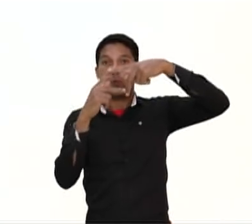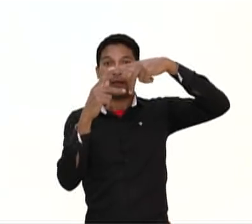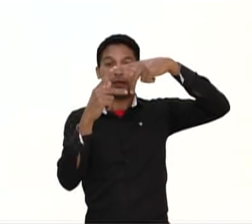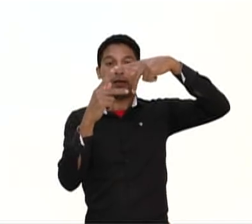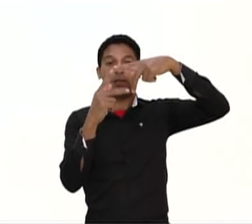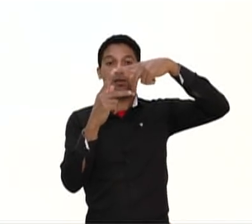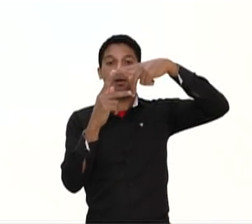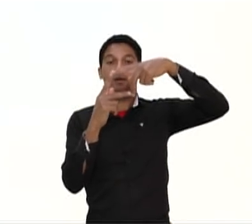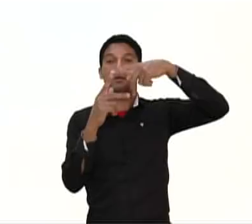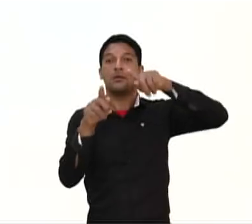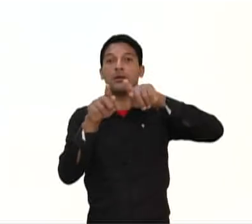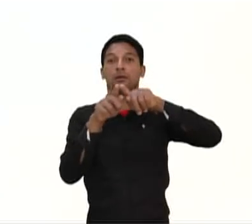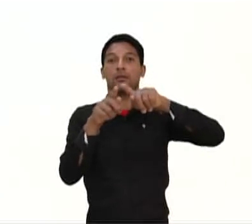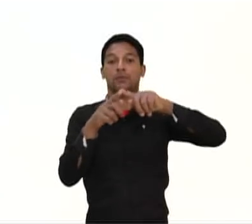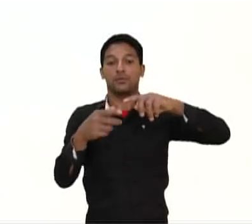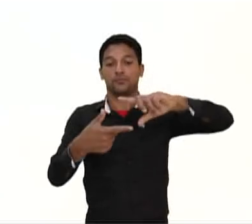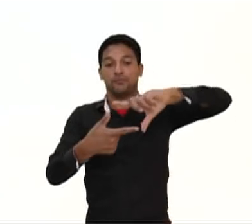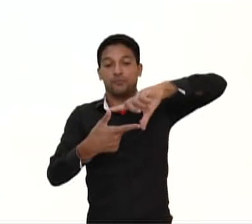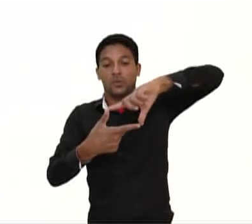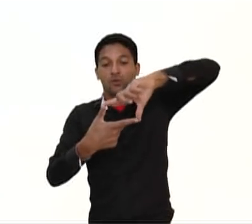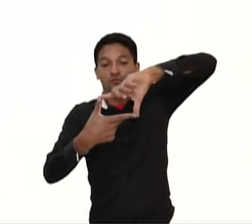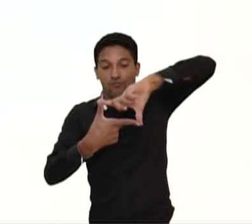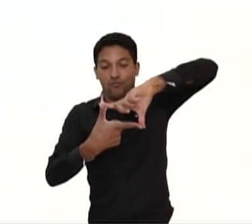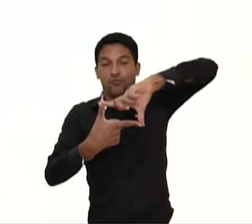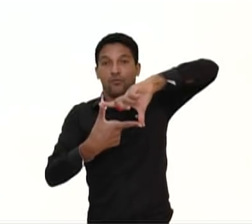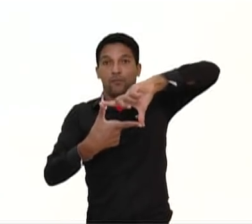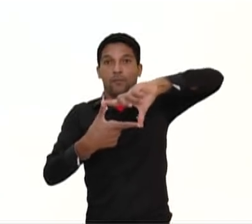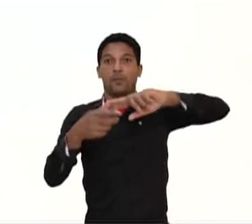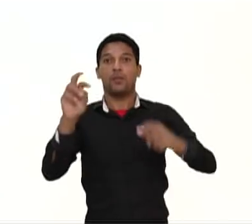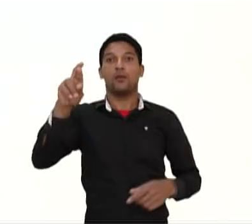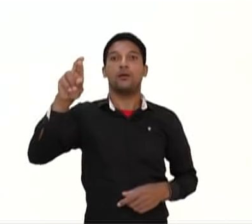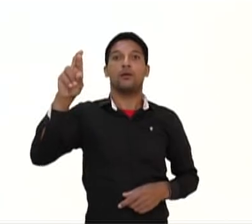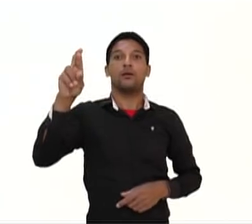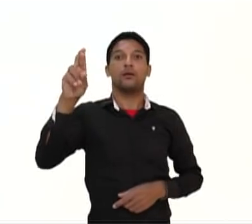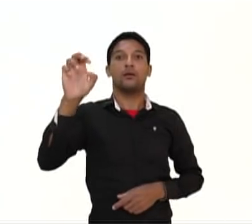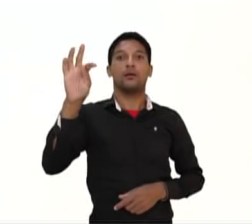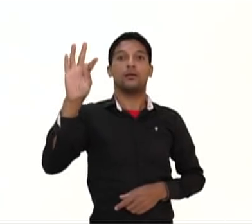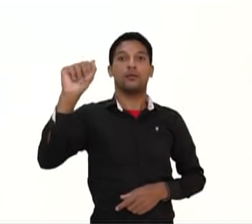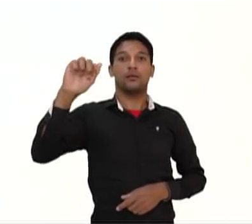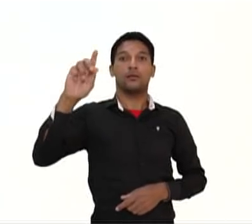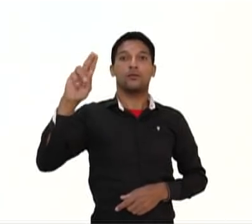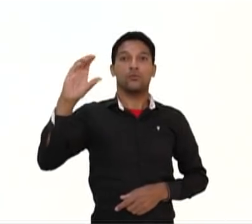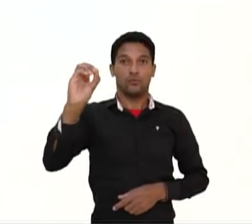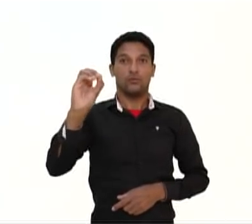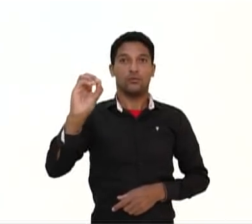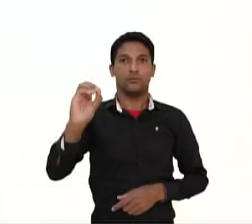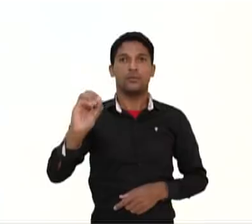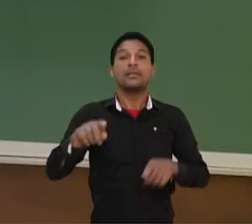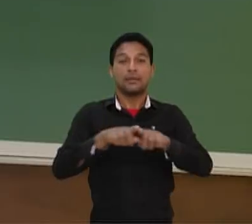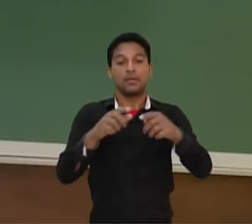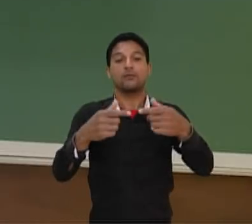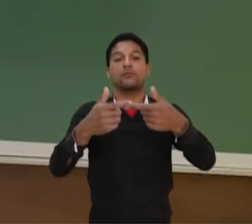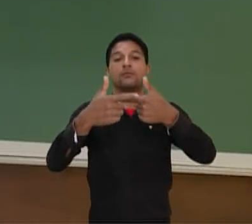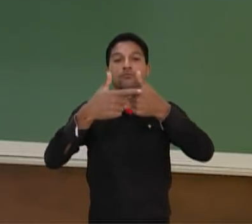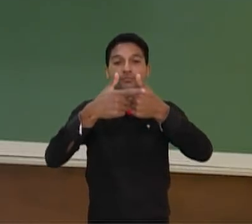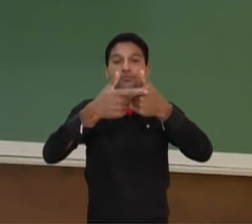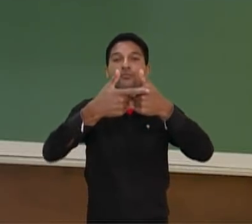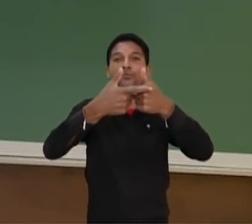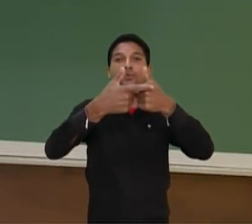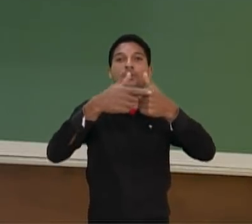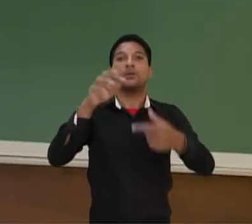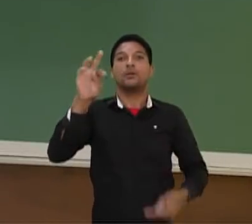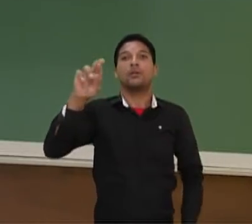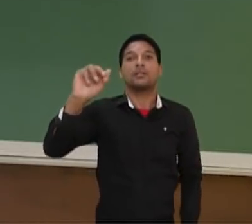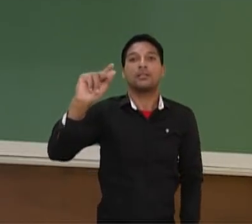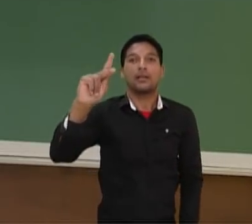nós estudamos os tipos de trapézio: trapézio isósceles, trapézio escaleno e trapézio retângulo. Certo? E nós vimos as propriedades